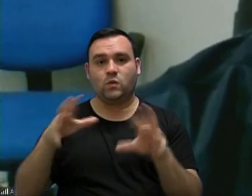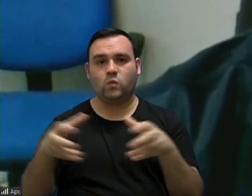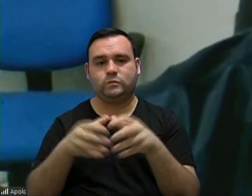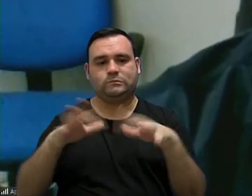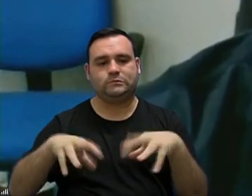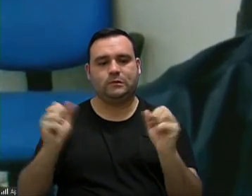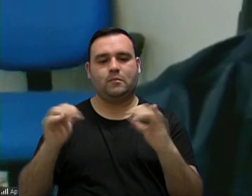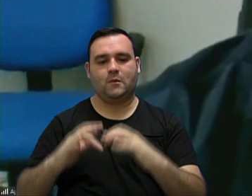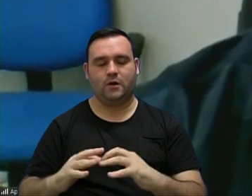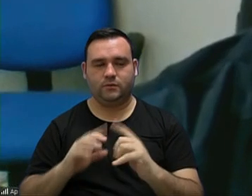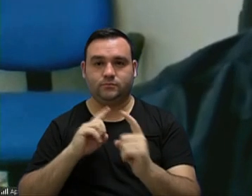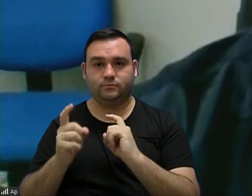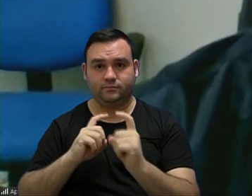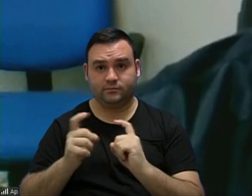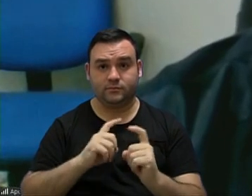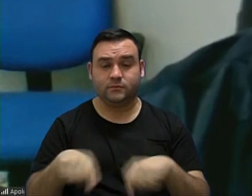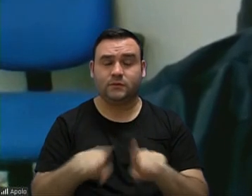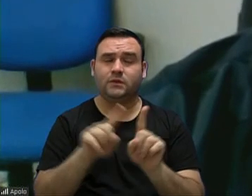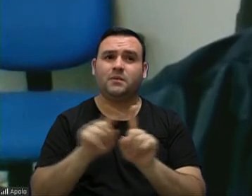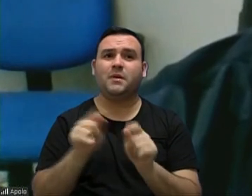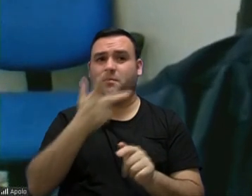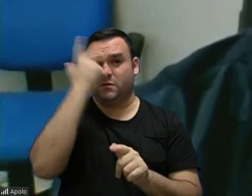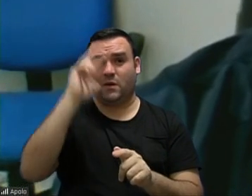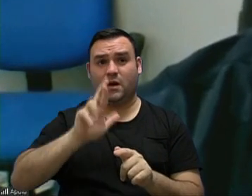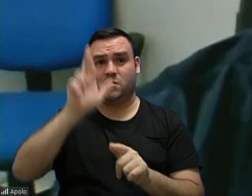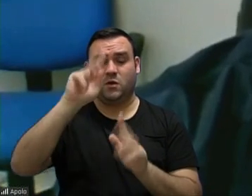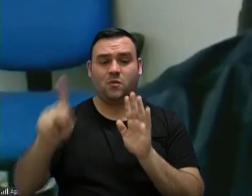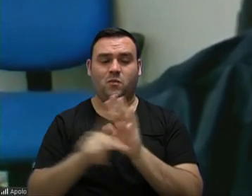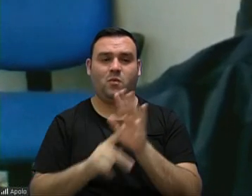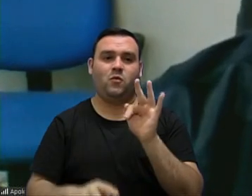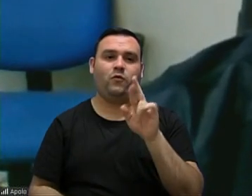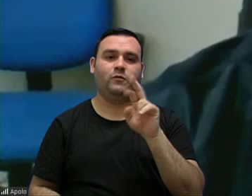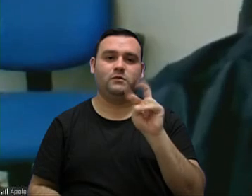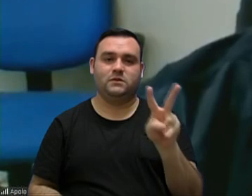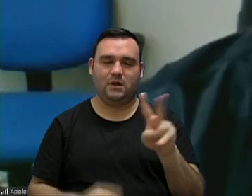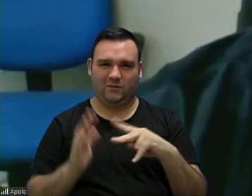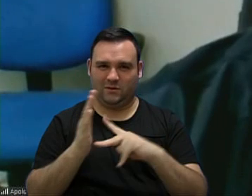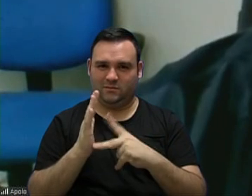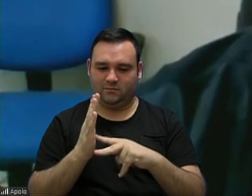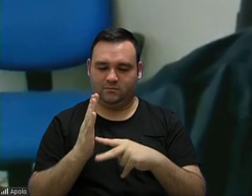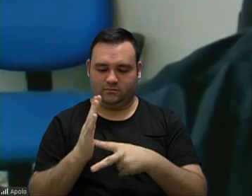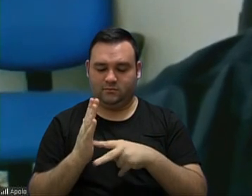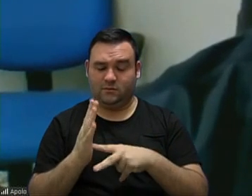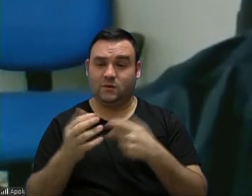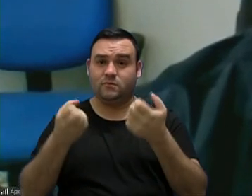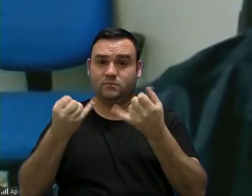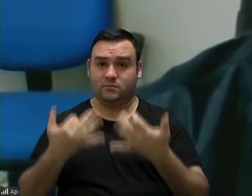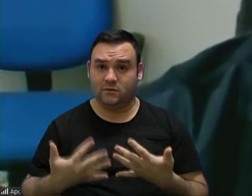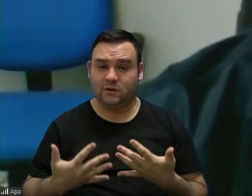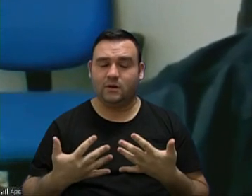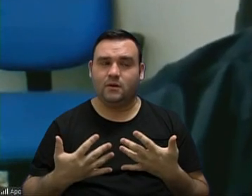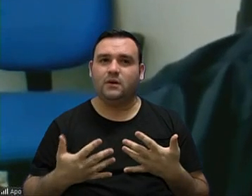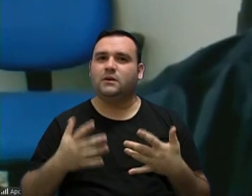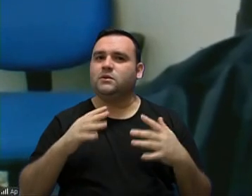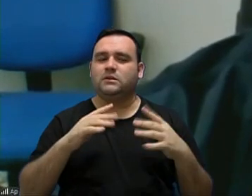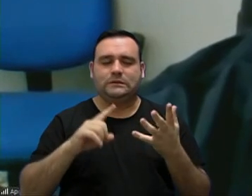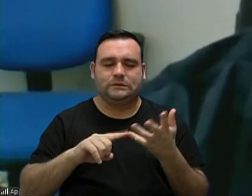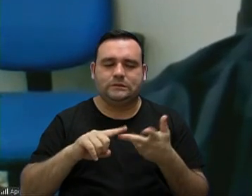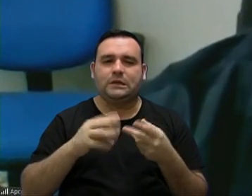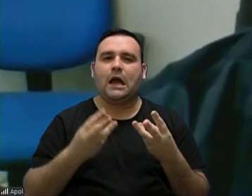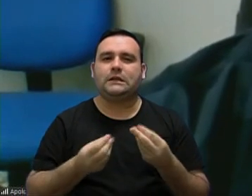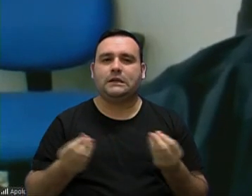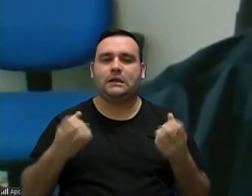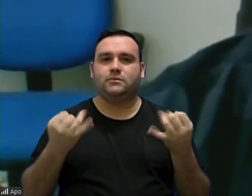vereadores, certo? E trazer o responsável da Fonserv para estar explicando para nós, passando todos os